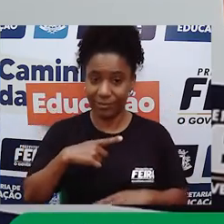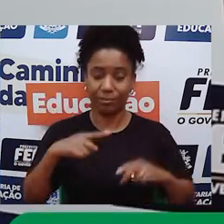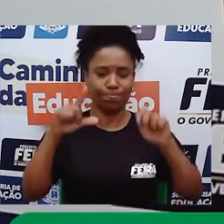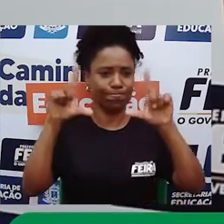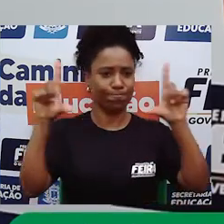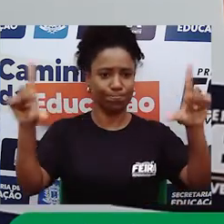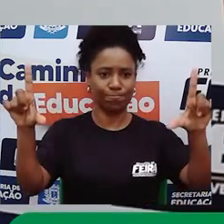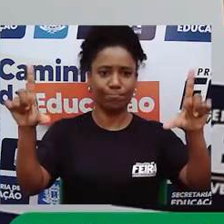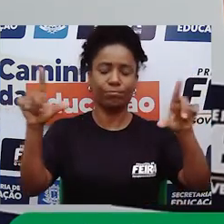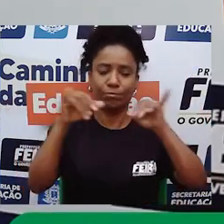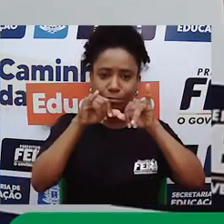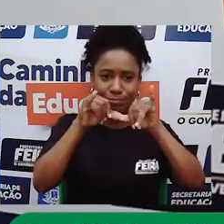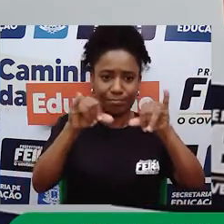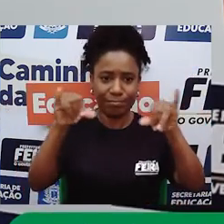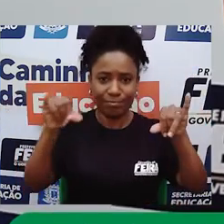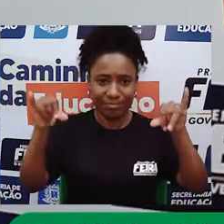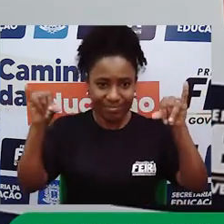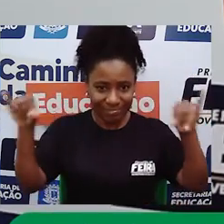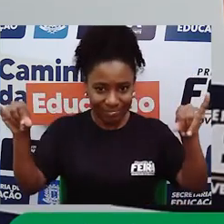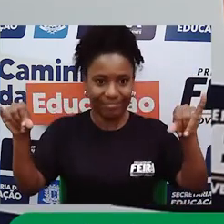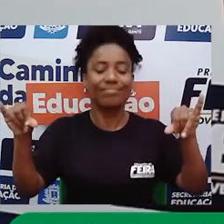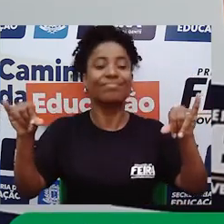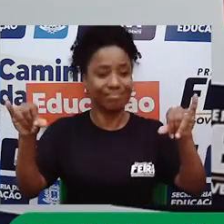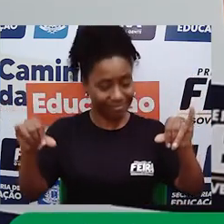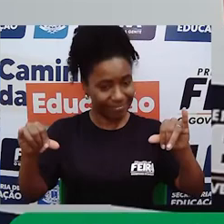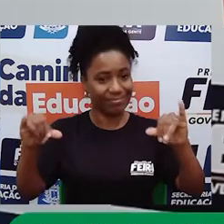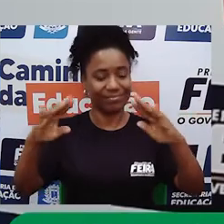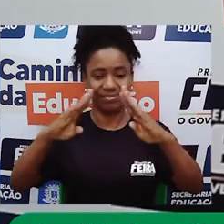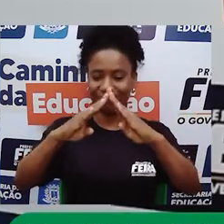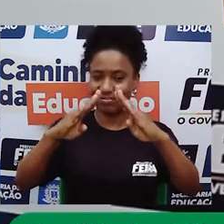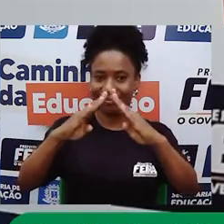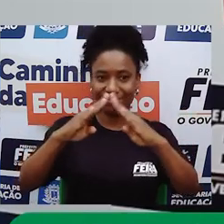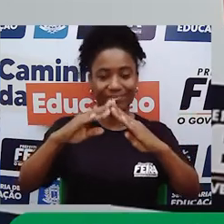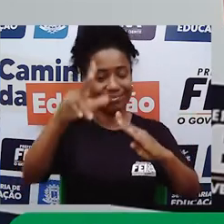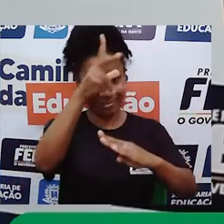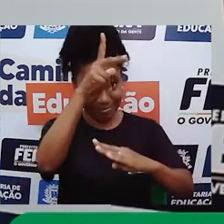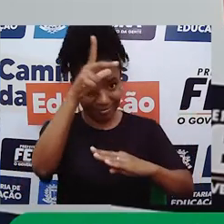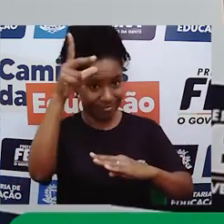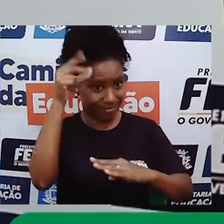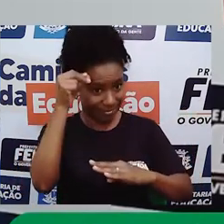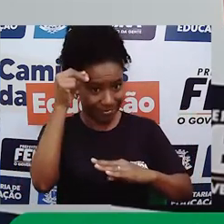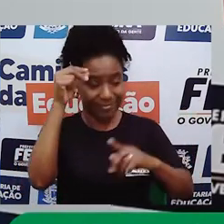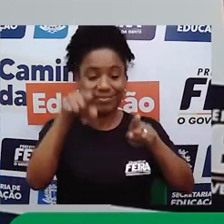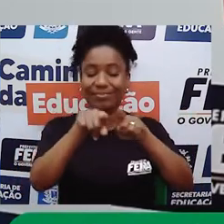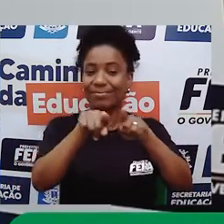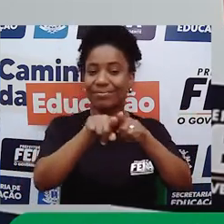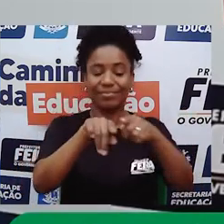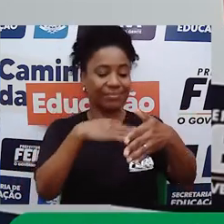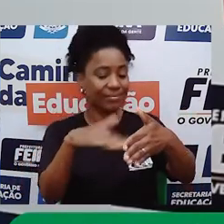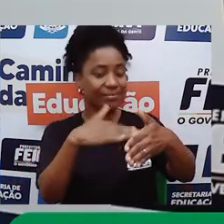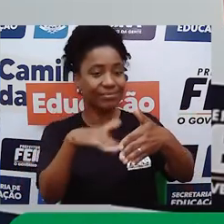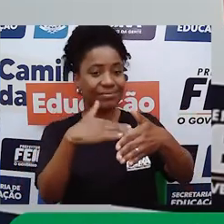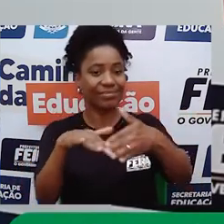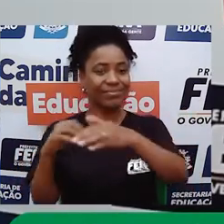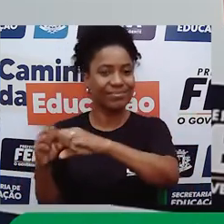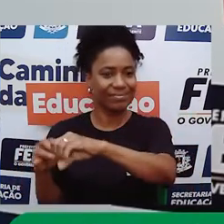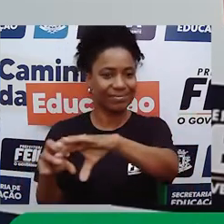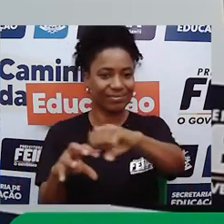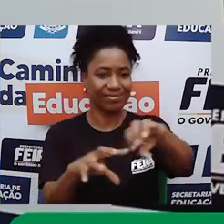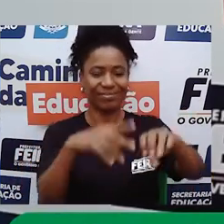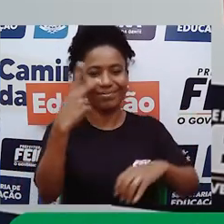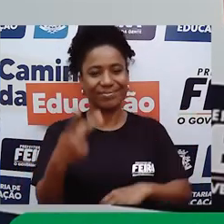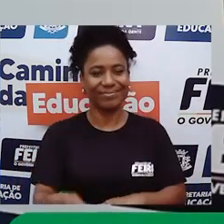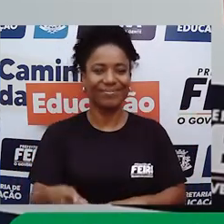painel e nele vocês vão encontrar logomarcas da Secretaria de Educação e da